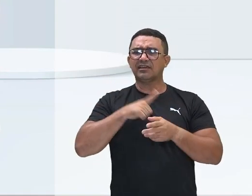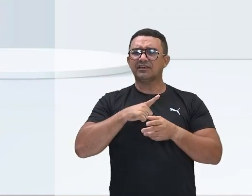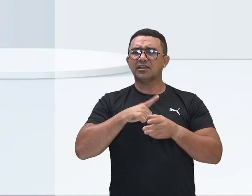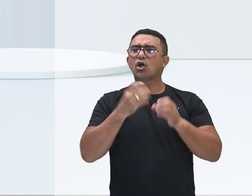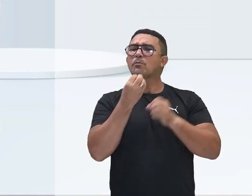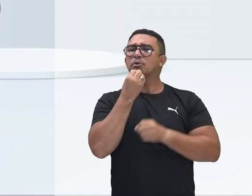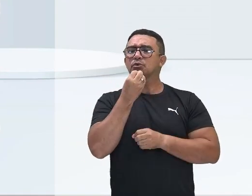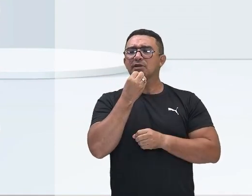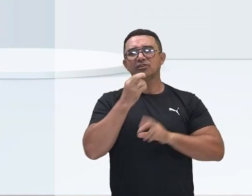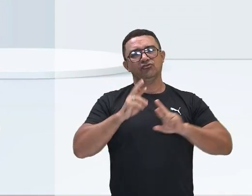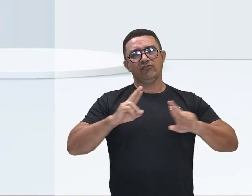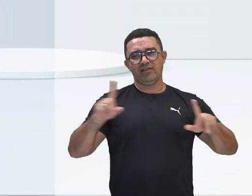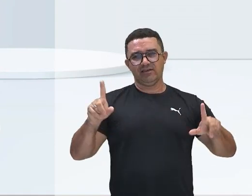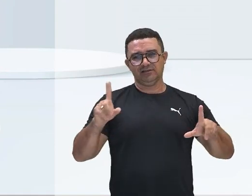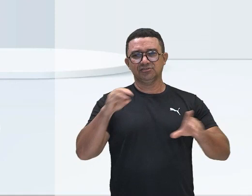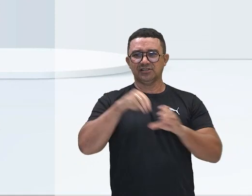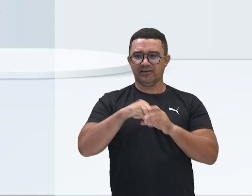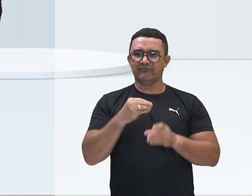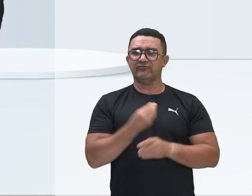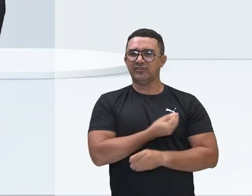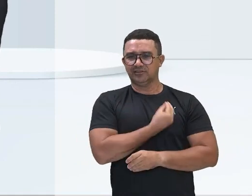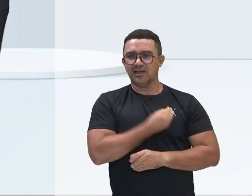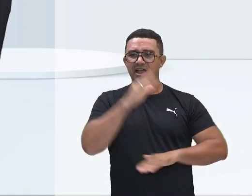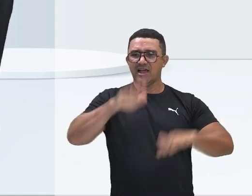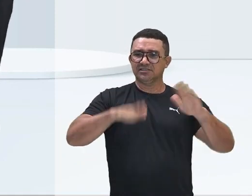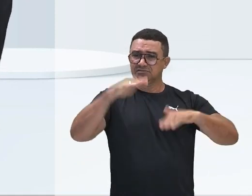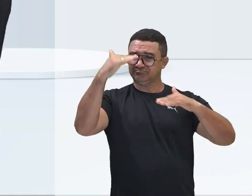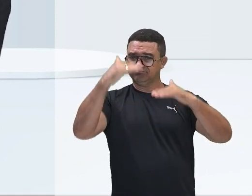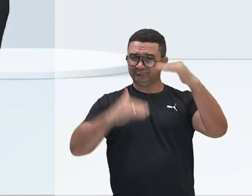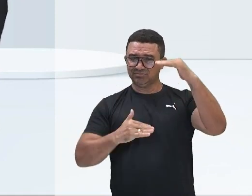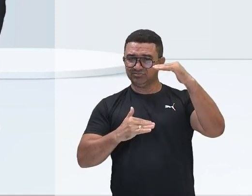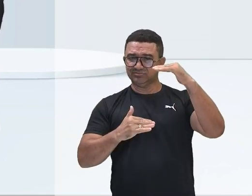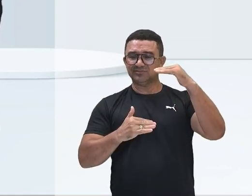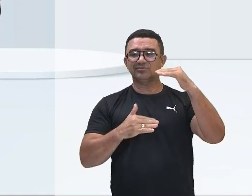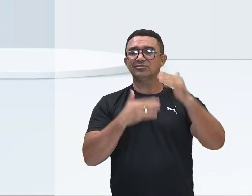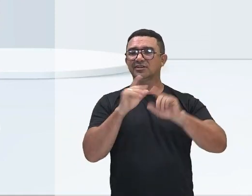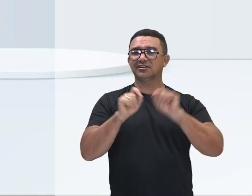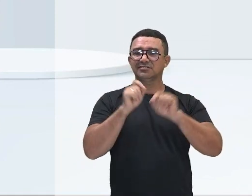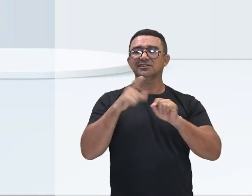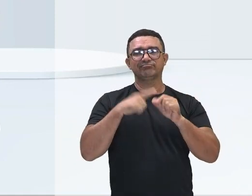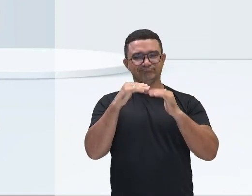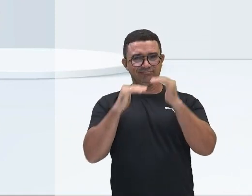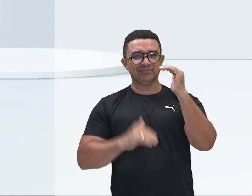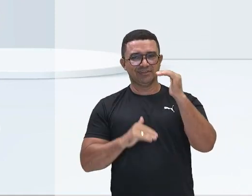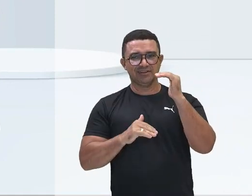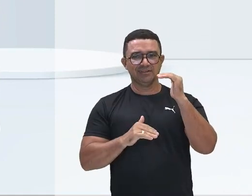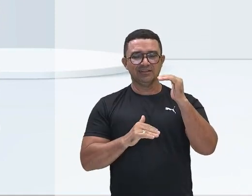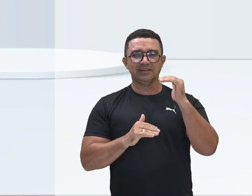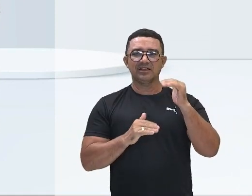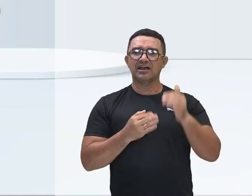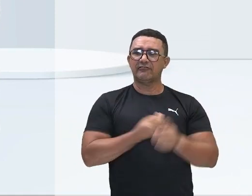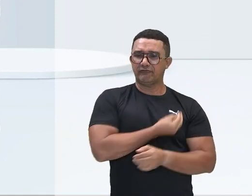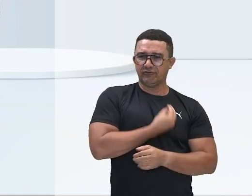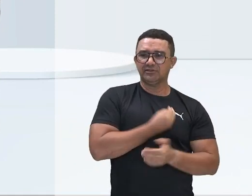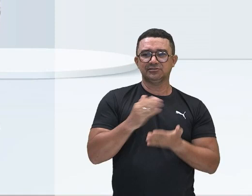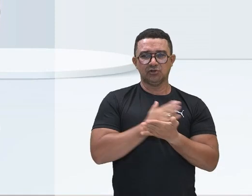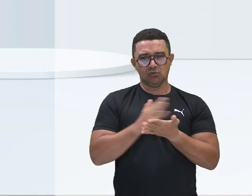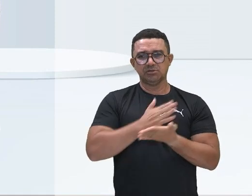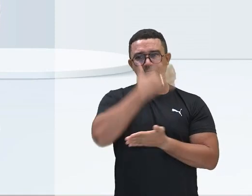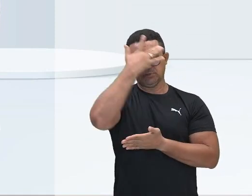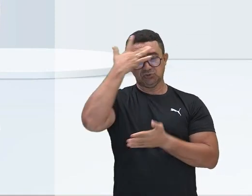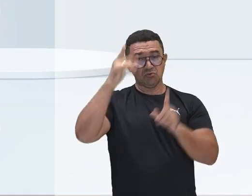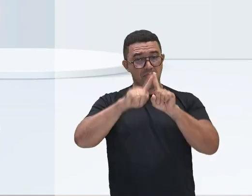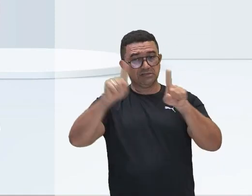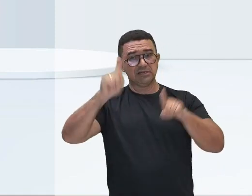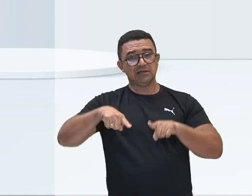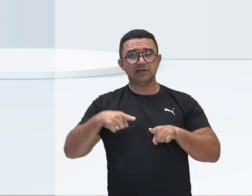pode criar desigualdades. Isso tanto pode quanto cria desigualdades. No entanto, é possível construir